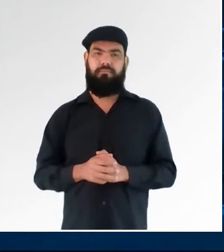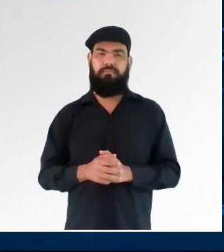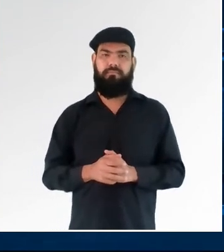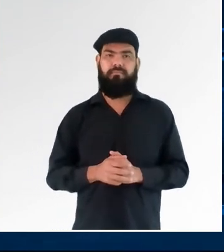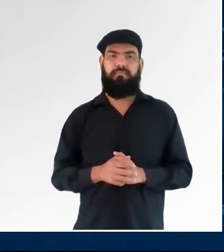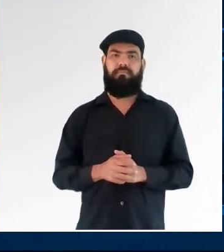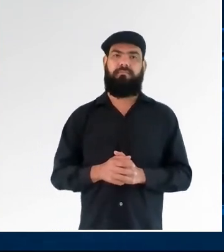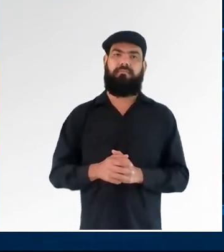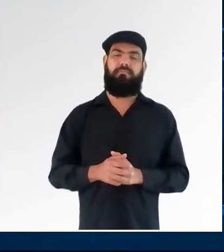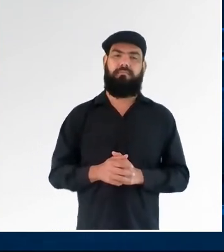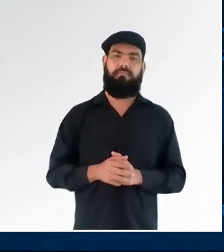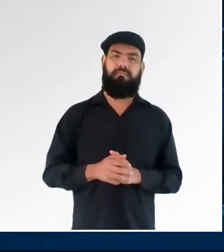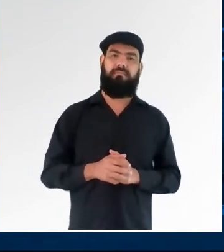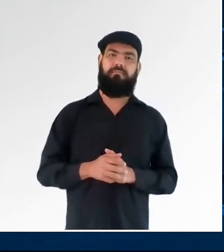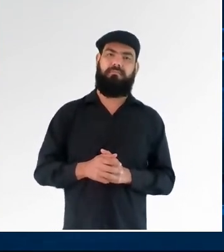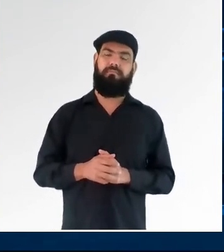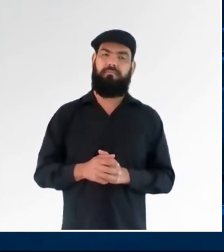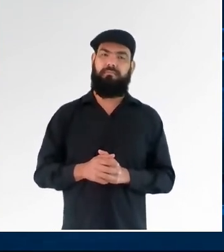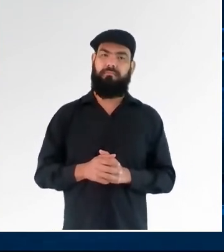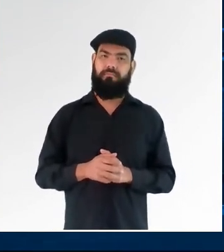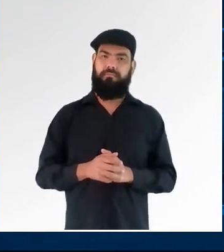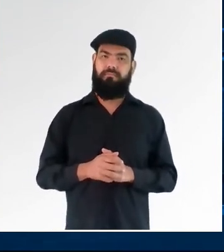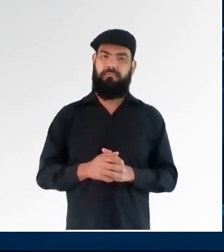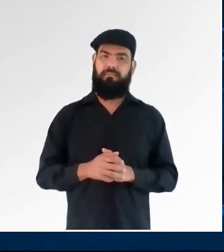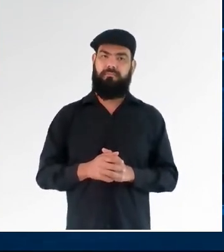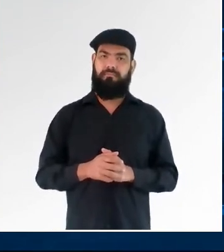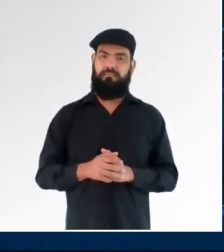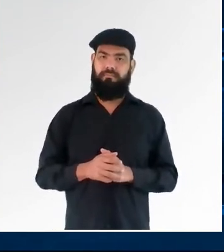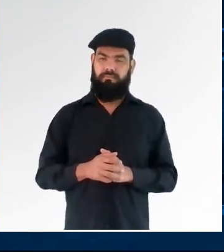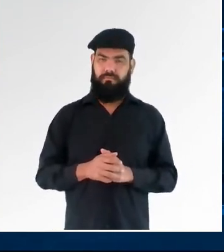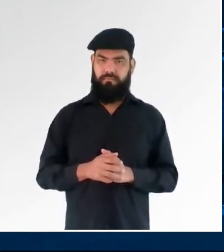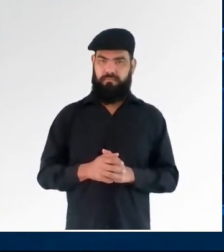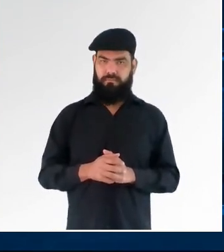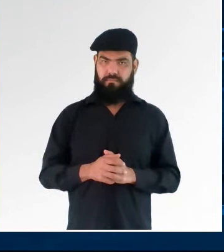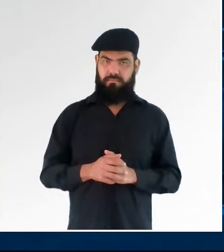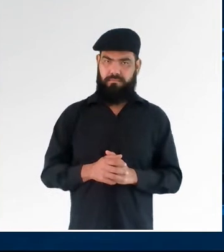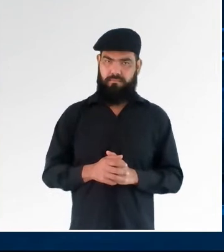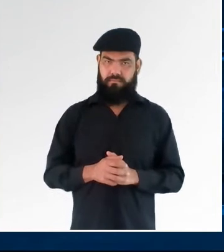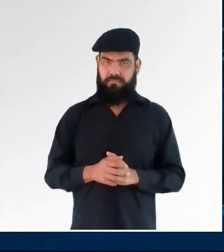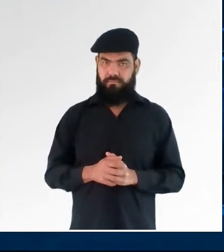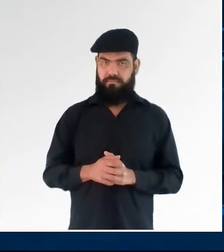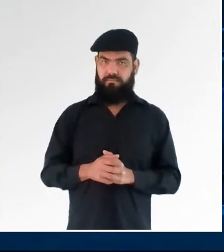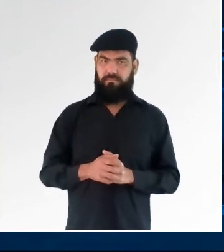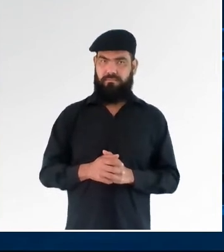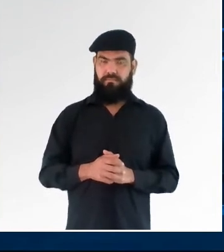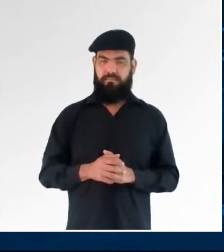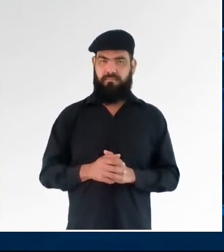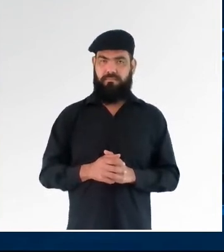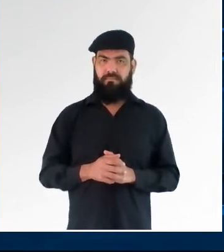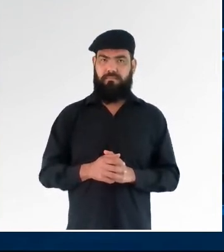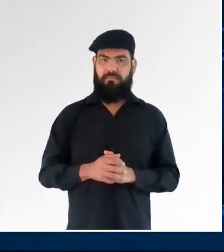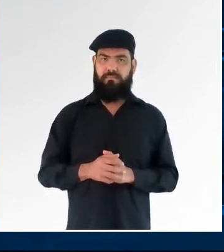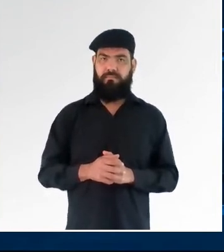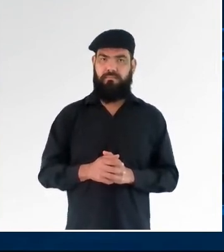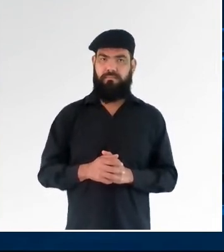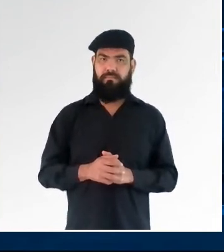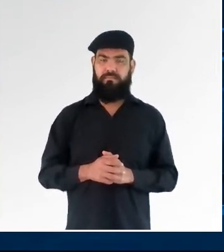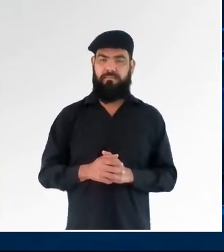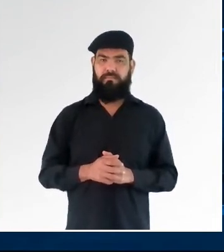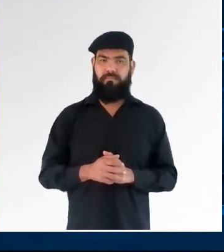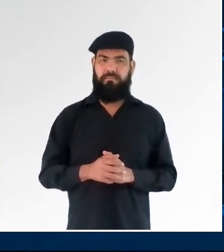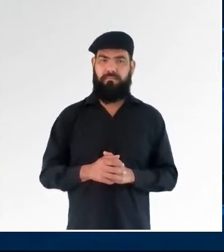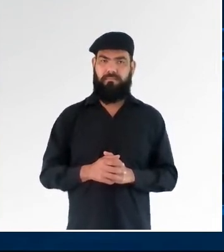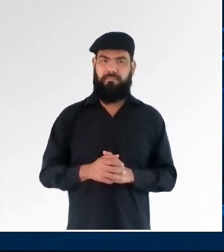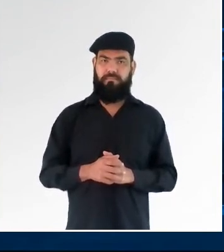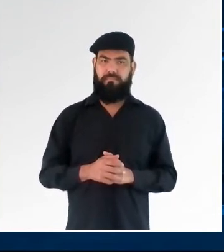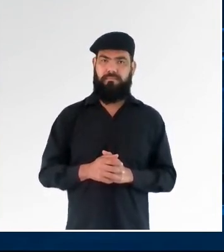relacionando com outros autores. Ele fez todas essas características, teve todas essas características aí que nós